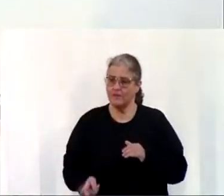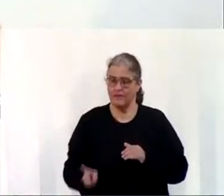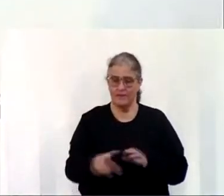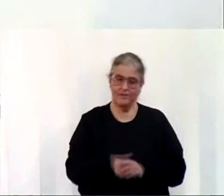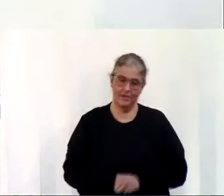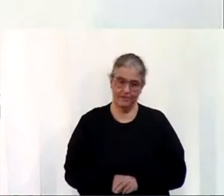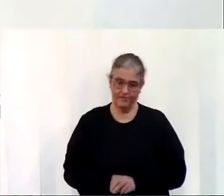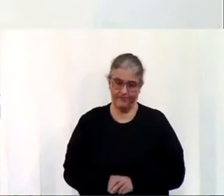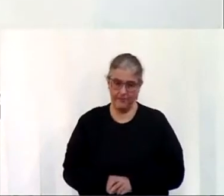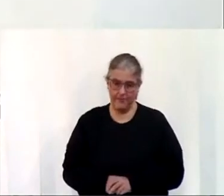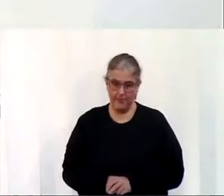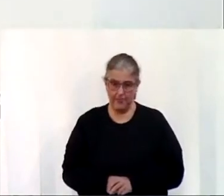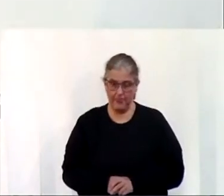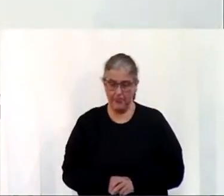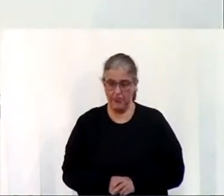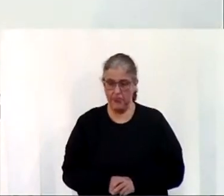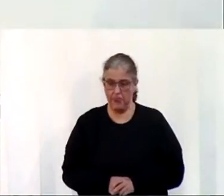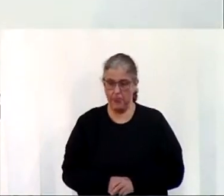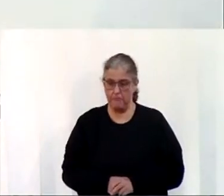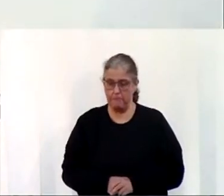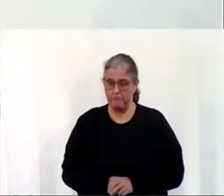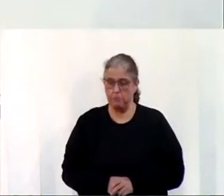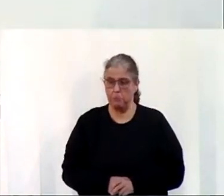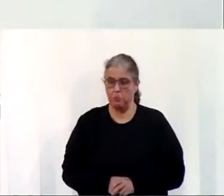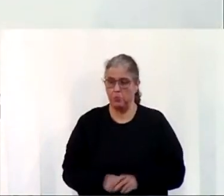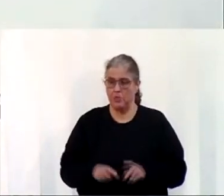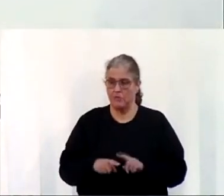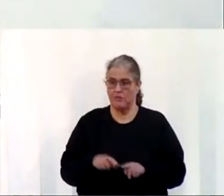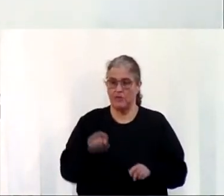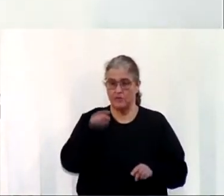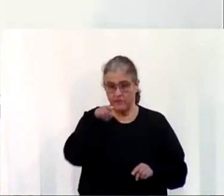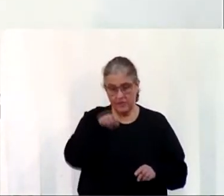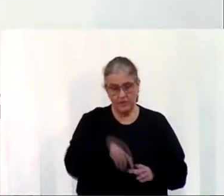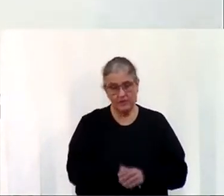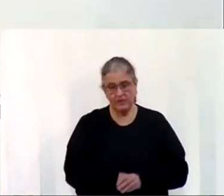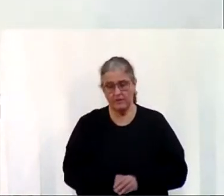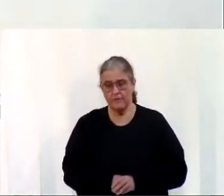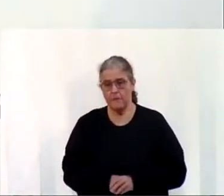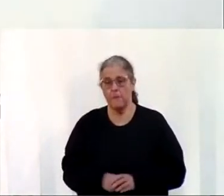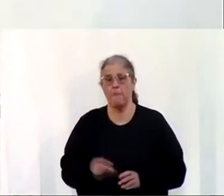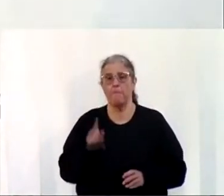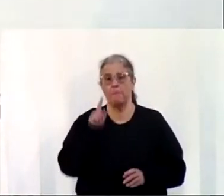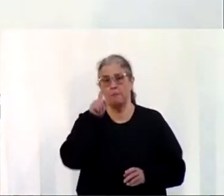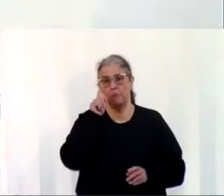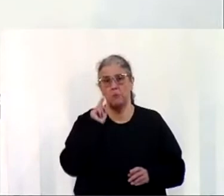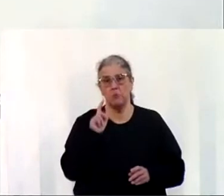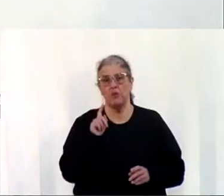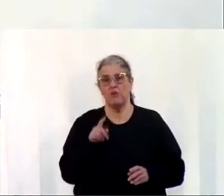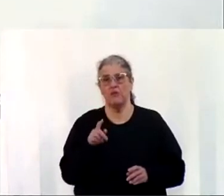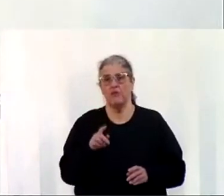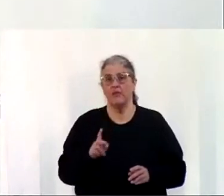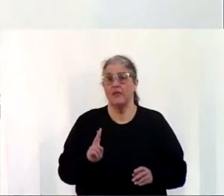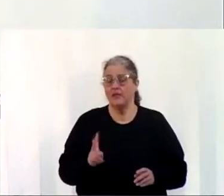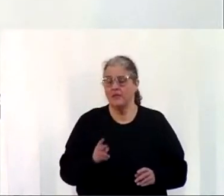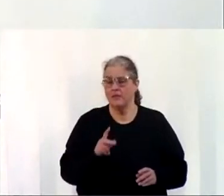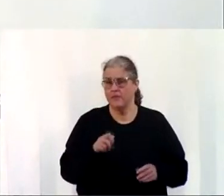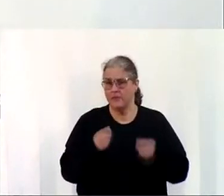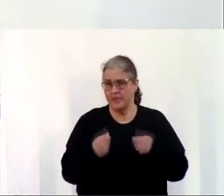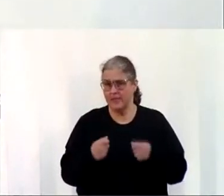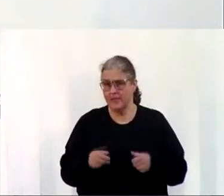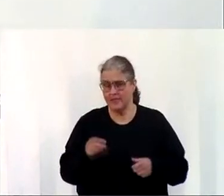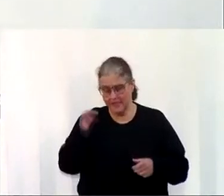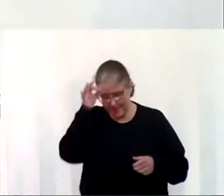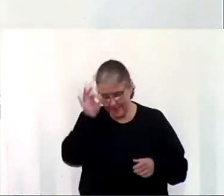você agora tenha mais certezas de que Deus deve ser adorado e que os ídolos devem ser quebrados do que você tinha há 1, 2 ou 3